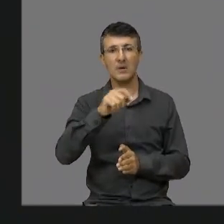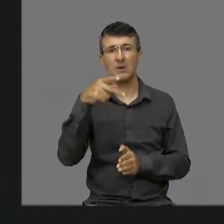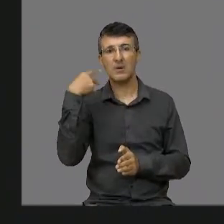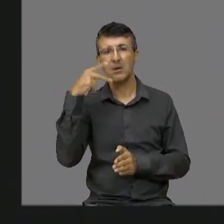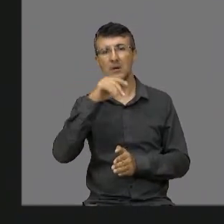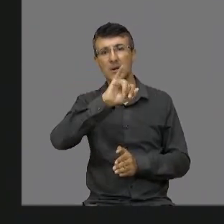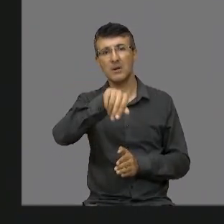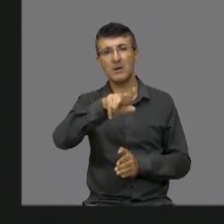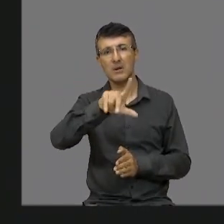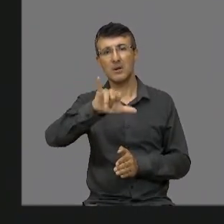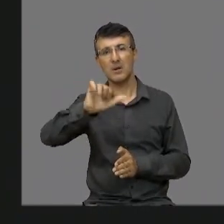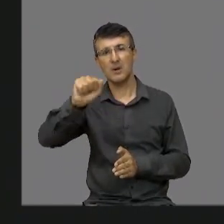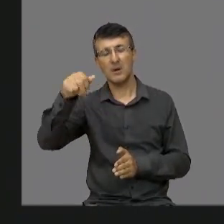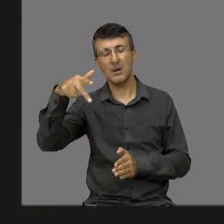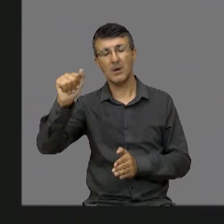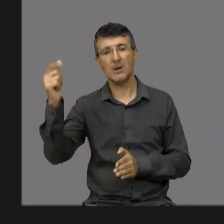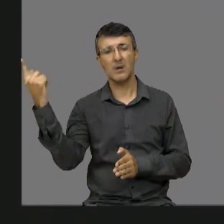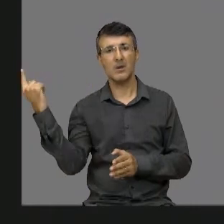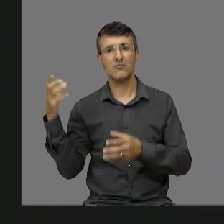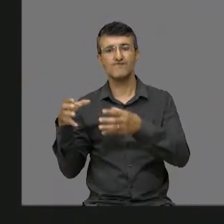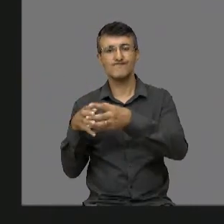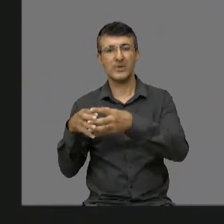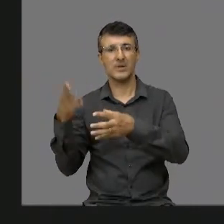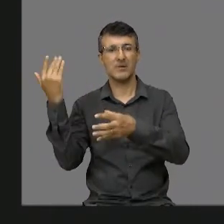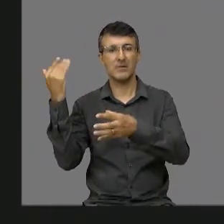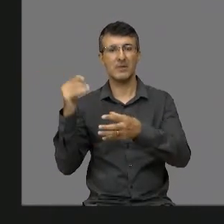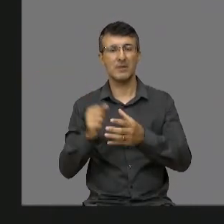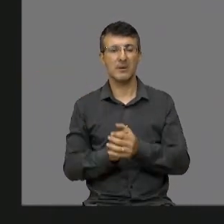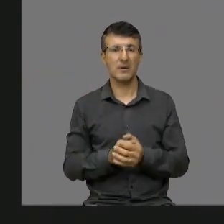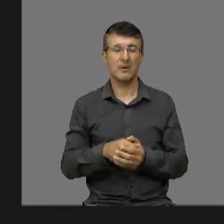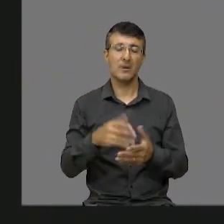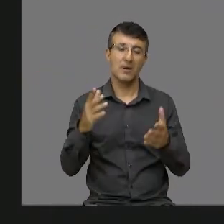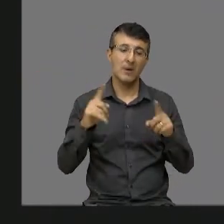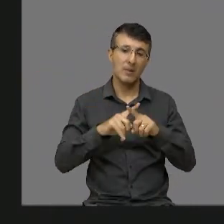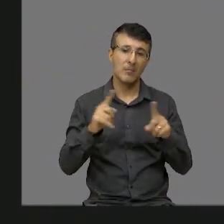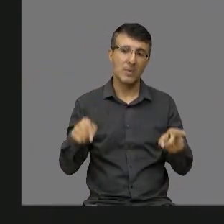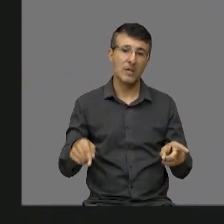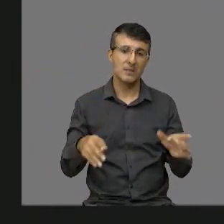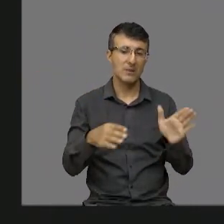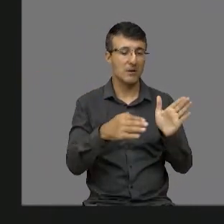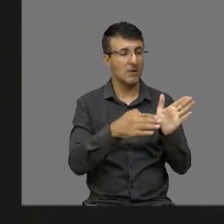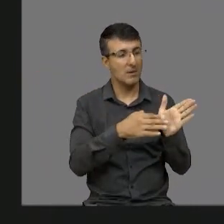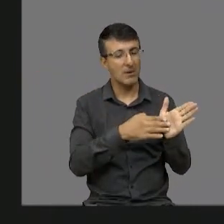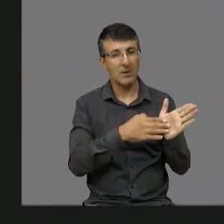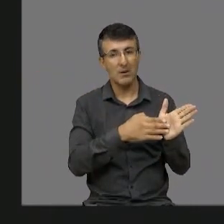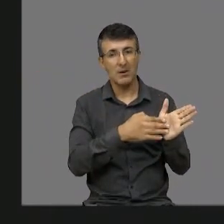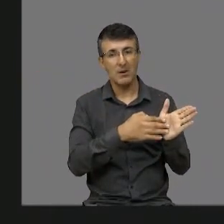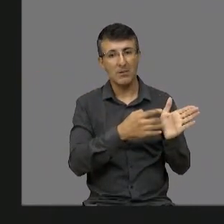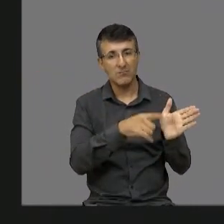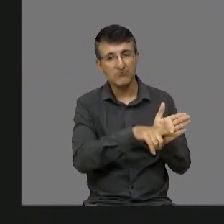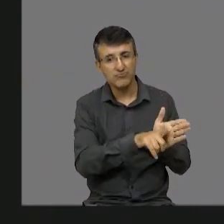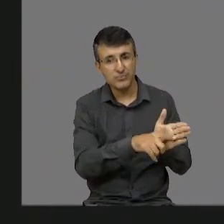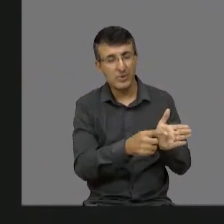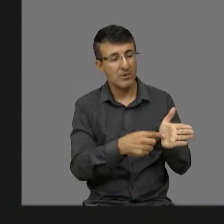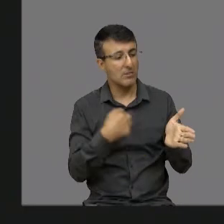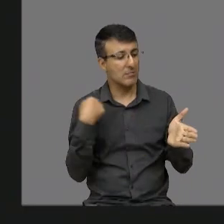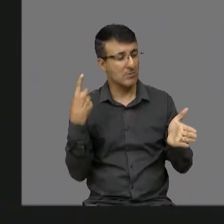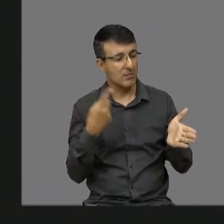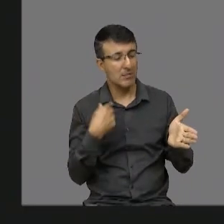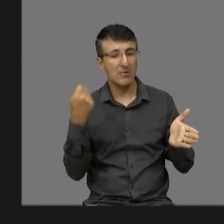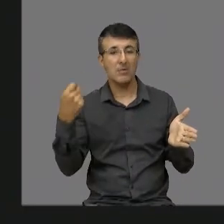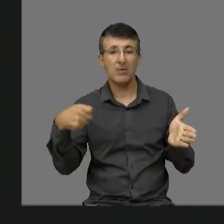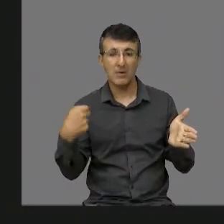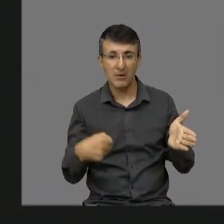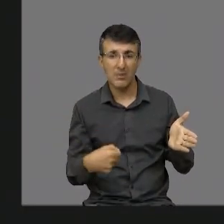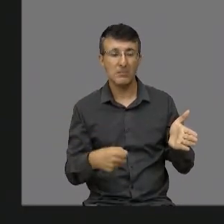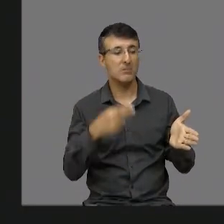da Câmara, mas essa é uma pauta que a gente tem que construir. A Dulce está aqui toda hora me perguntando como é que é o funcionamento da rede em